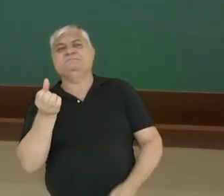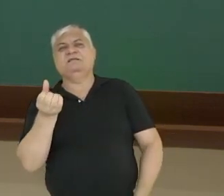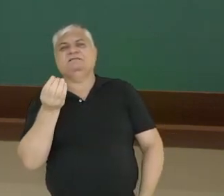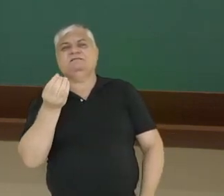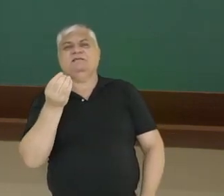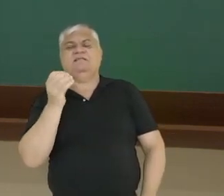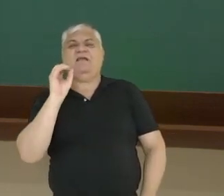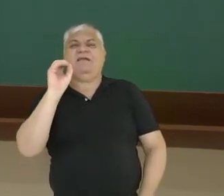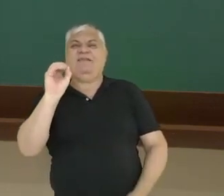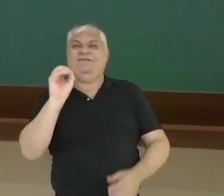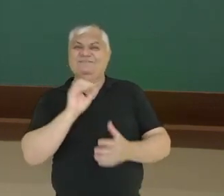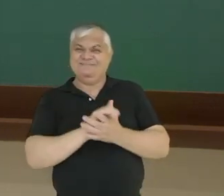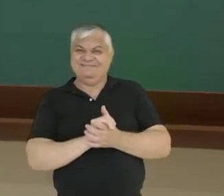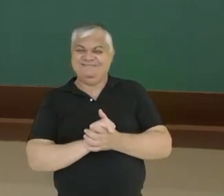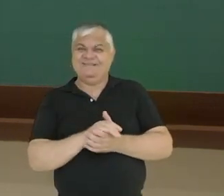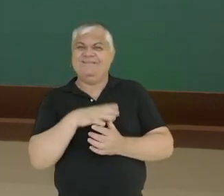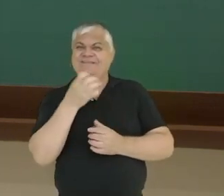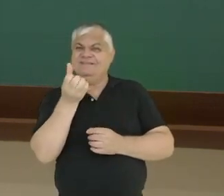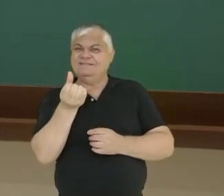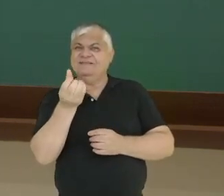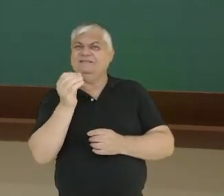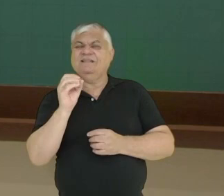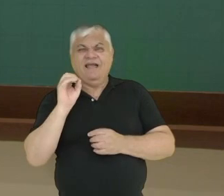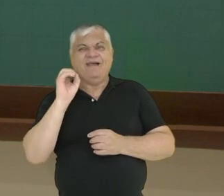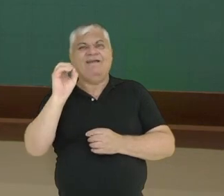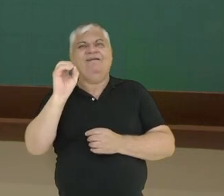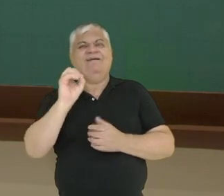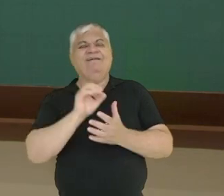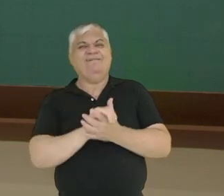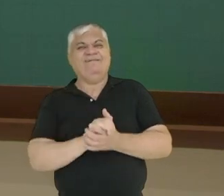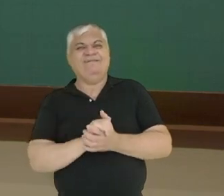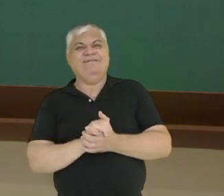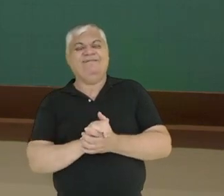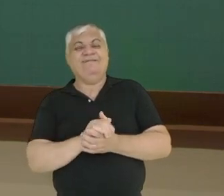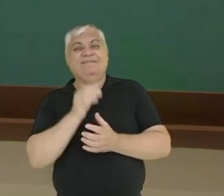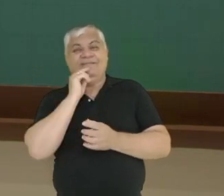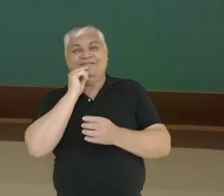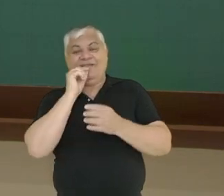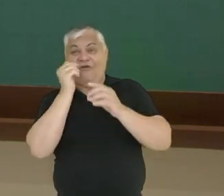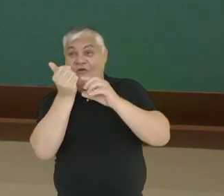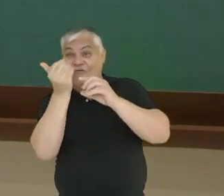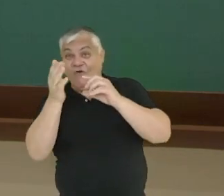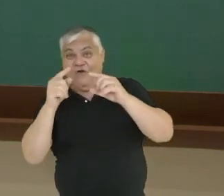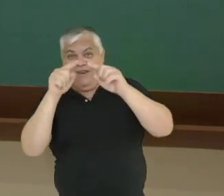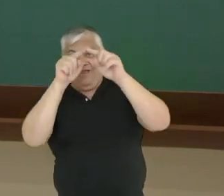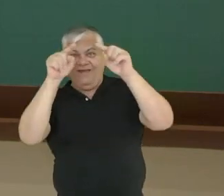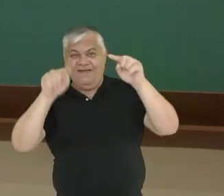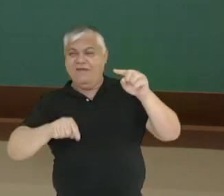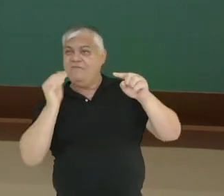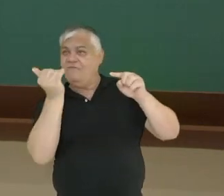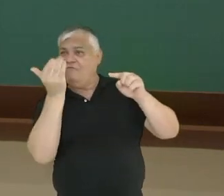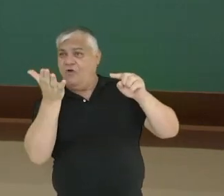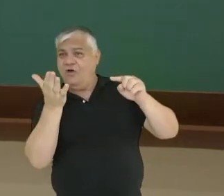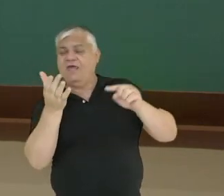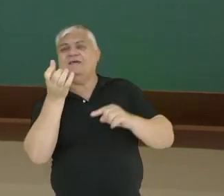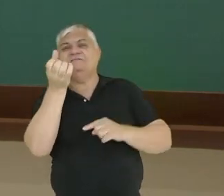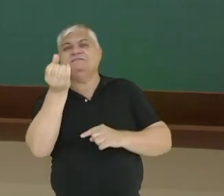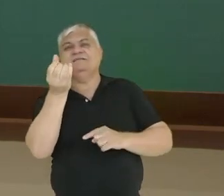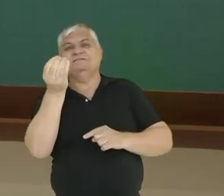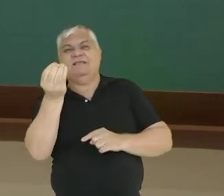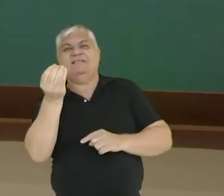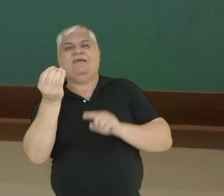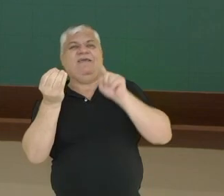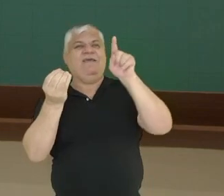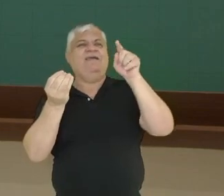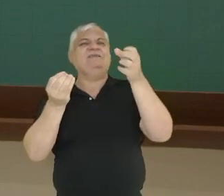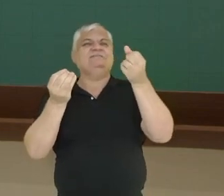60 graus. Então, significa que esse ângulo externo desse polígono vale